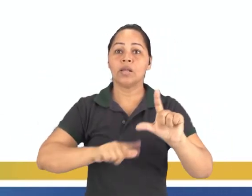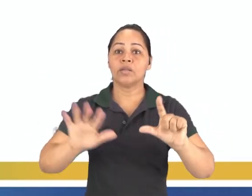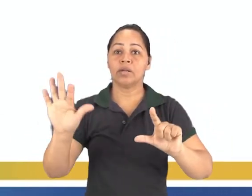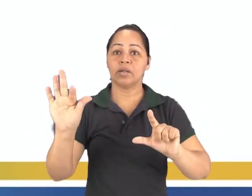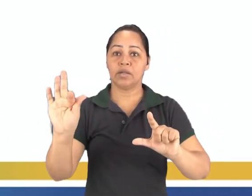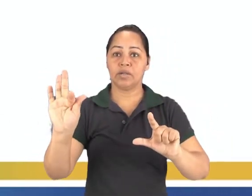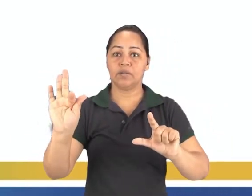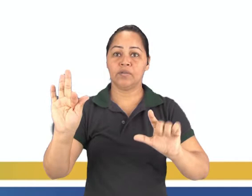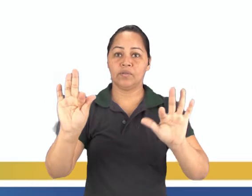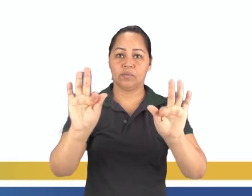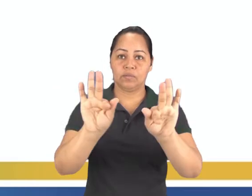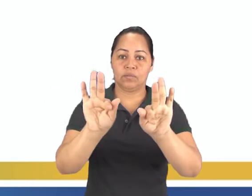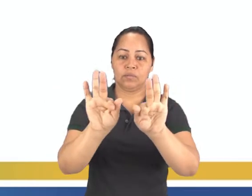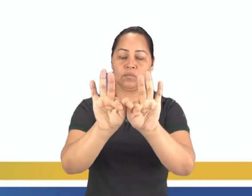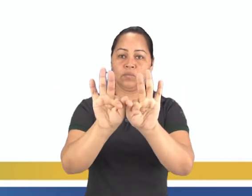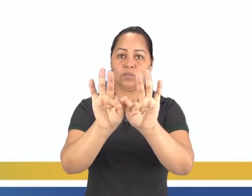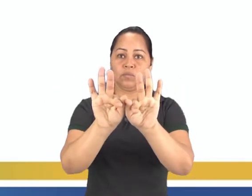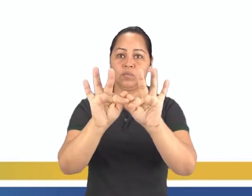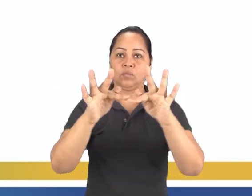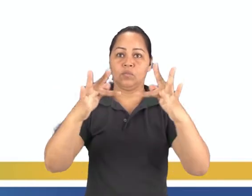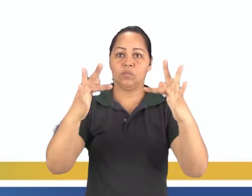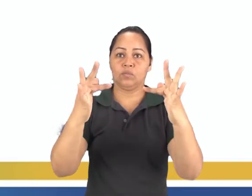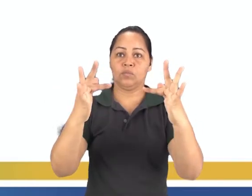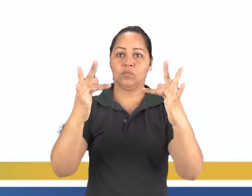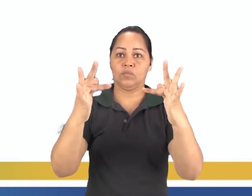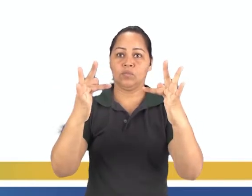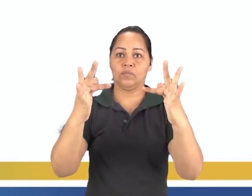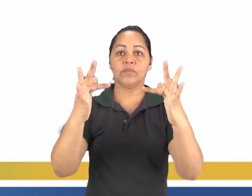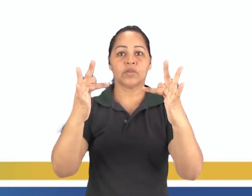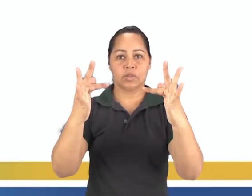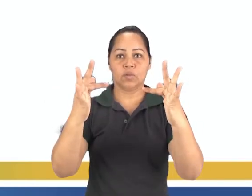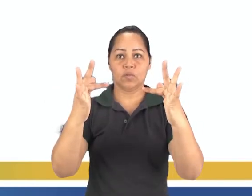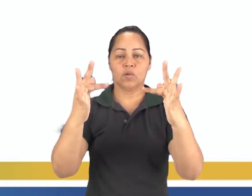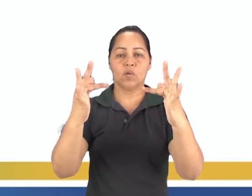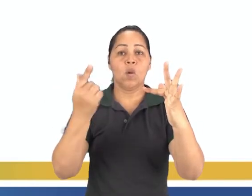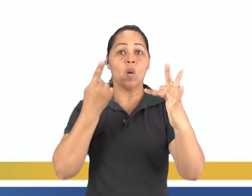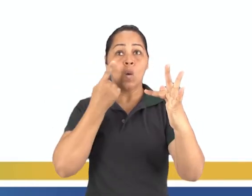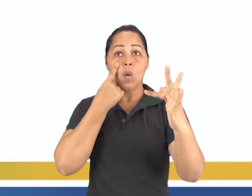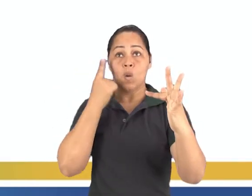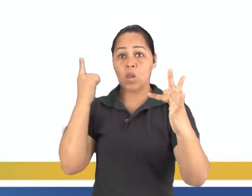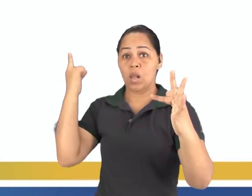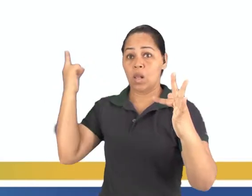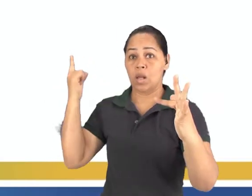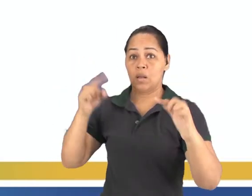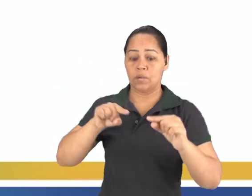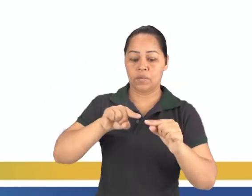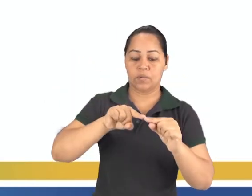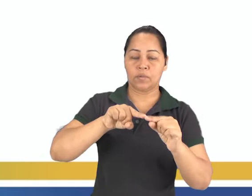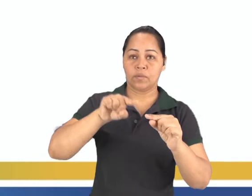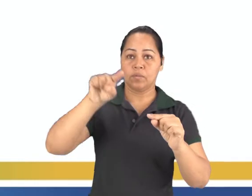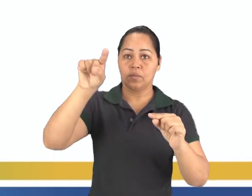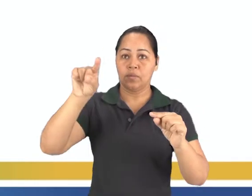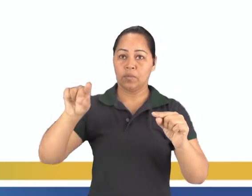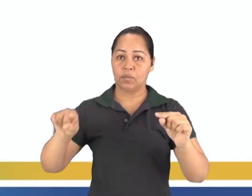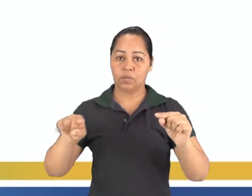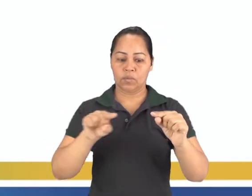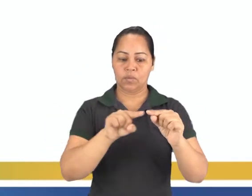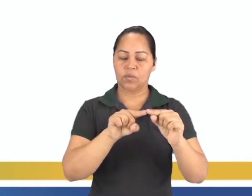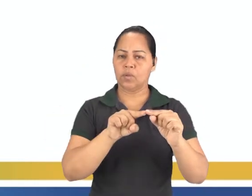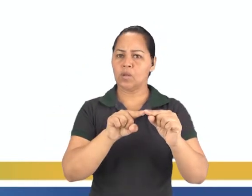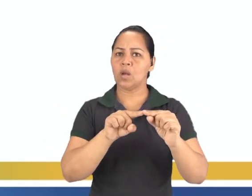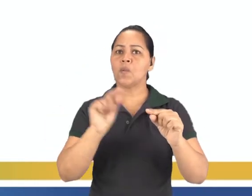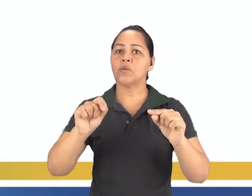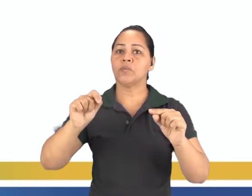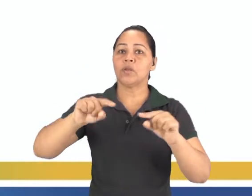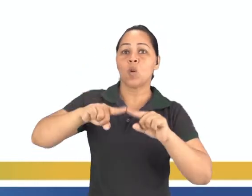acontece? Muito bem. Observe que na figura que apareceu aí em cima no seu televisor, lá em cima, né, esses